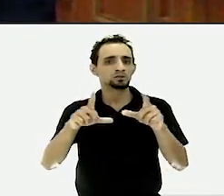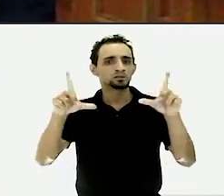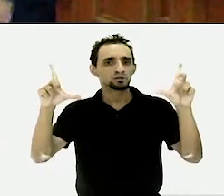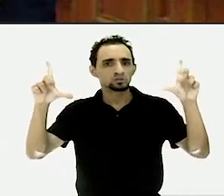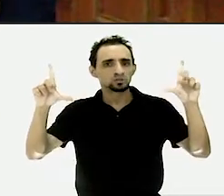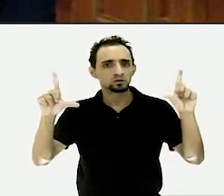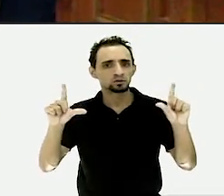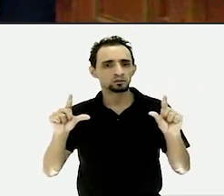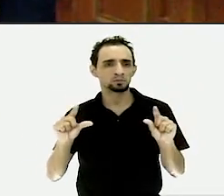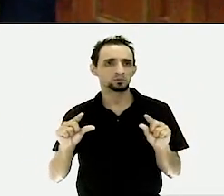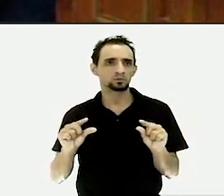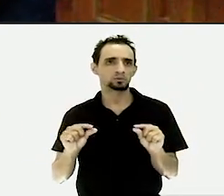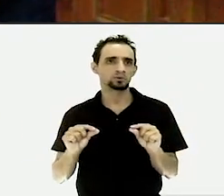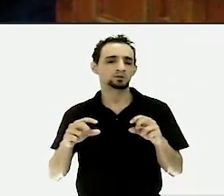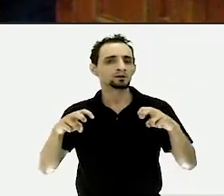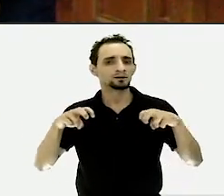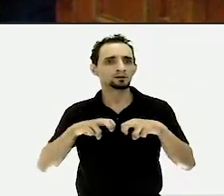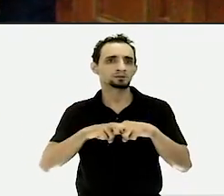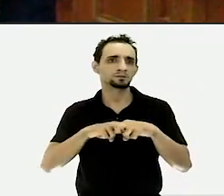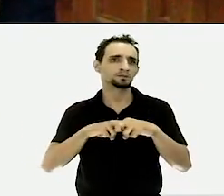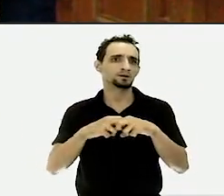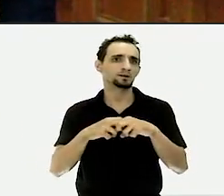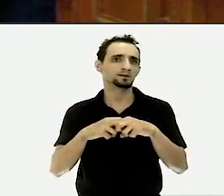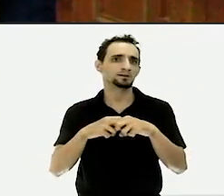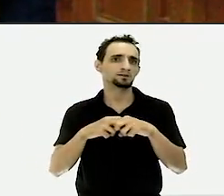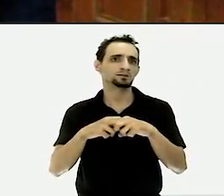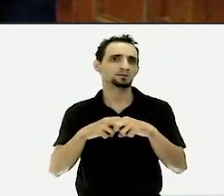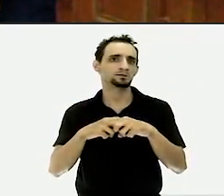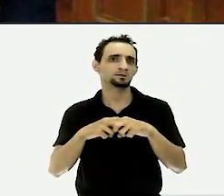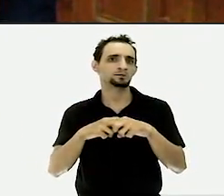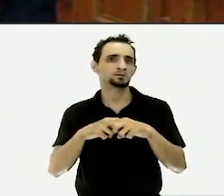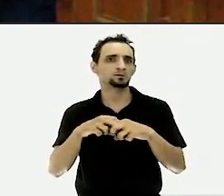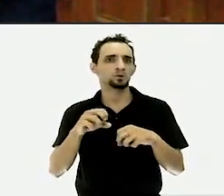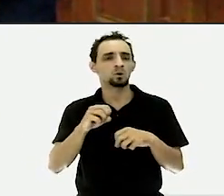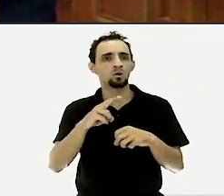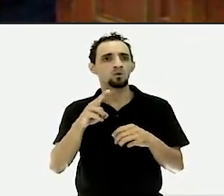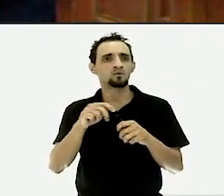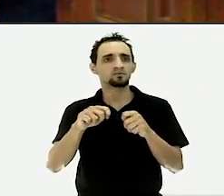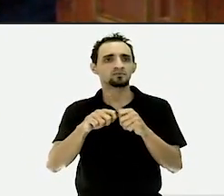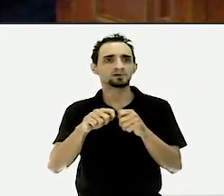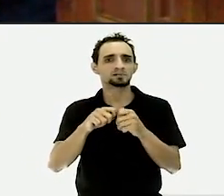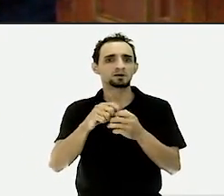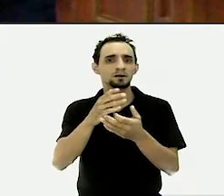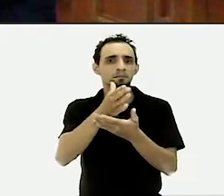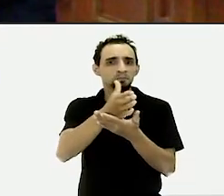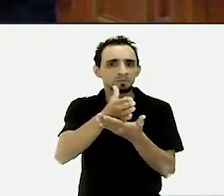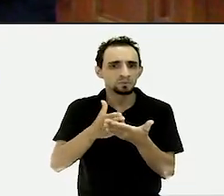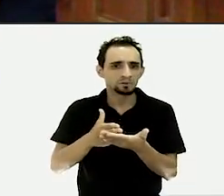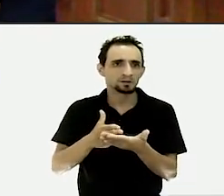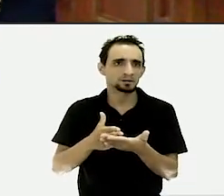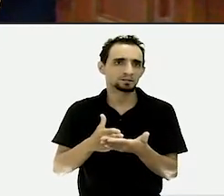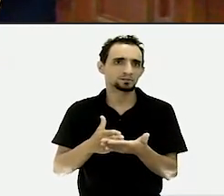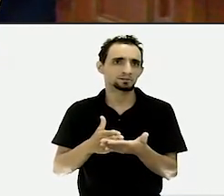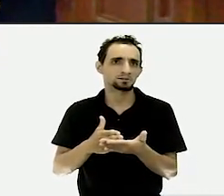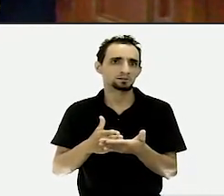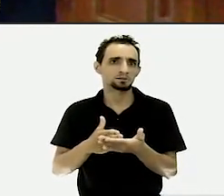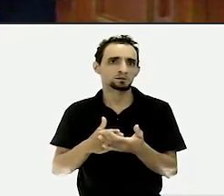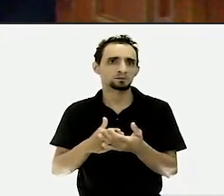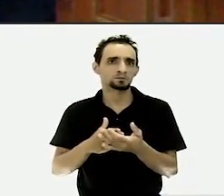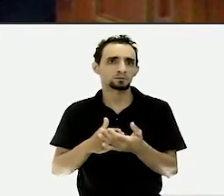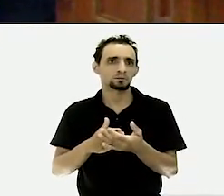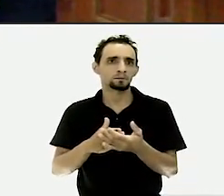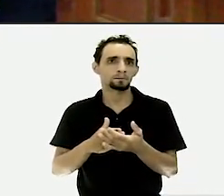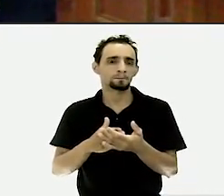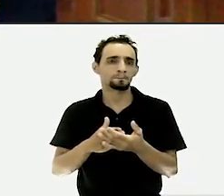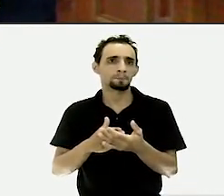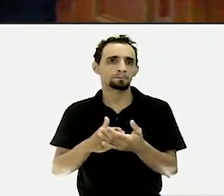de uma forma legal, pôr o estabelecimento. Porque sempre que a gente ia ali, eles sempre cobravam, porque é um local onde vai